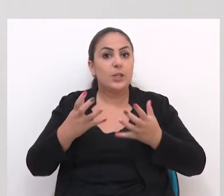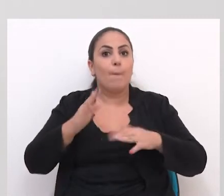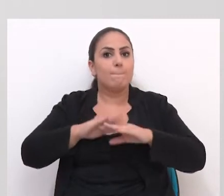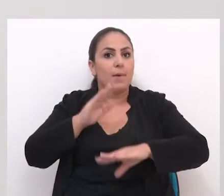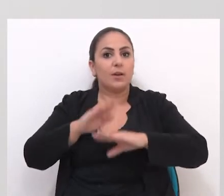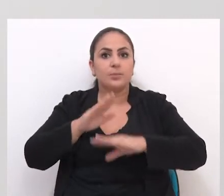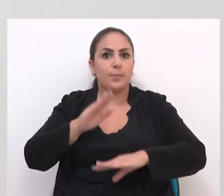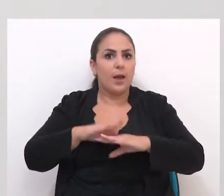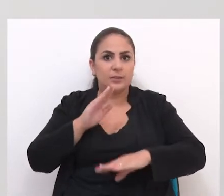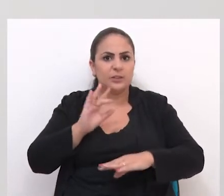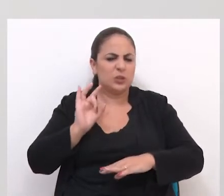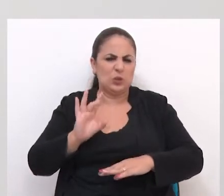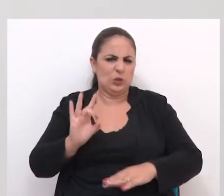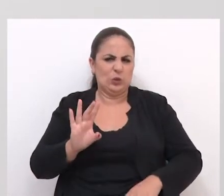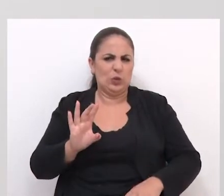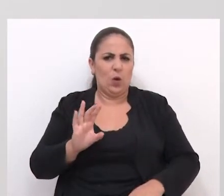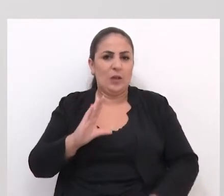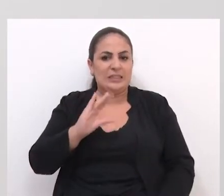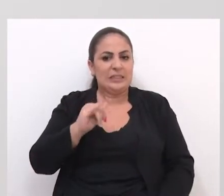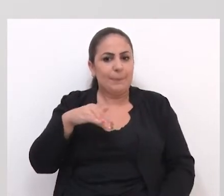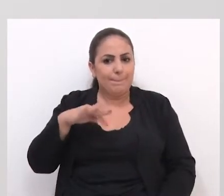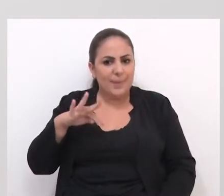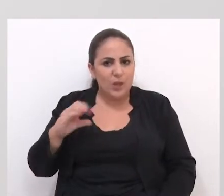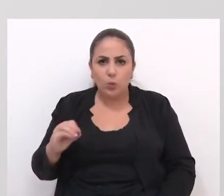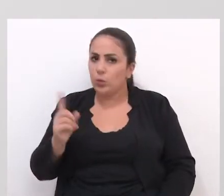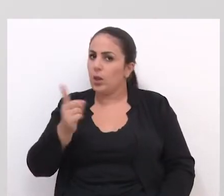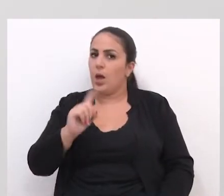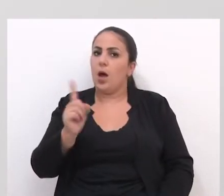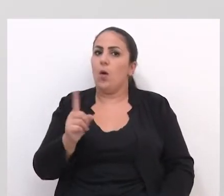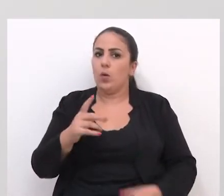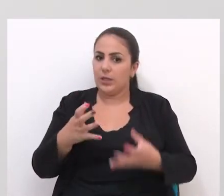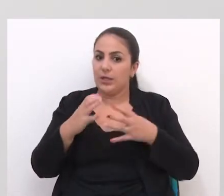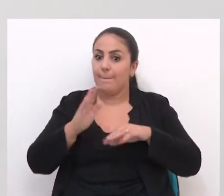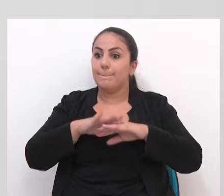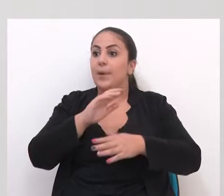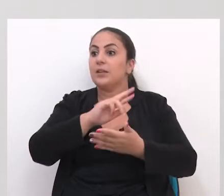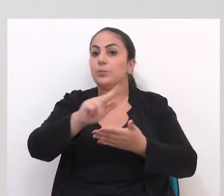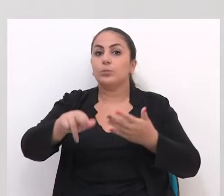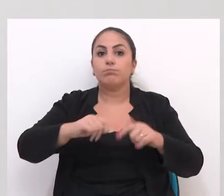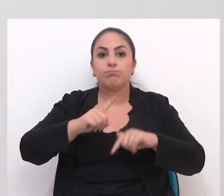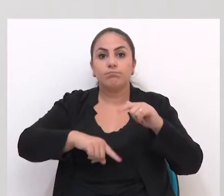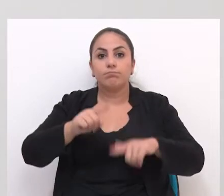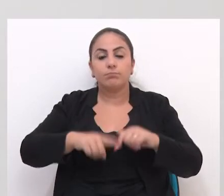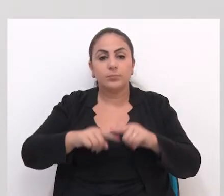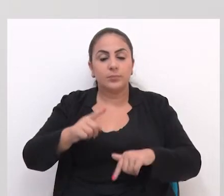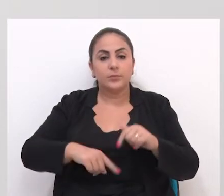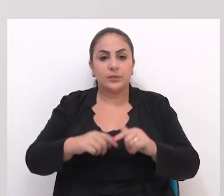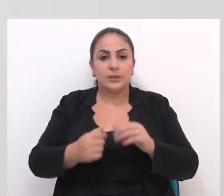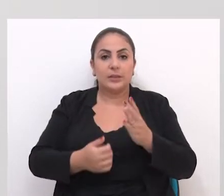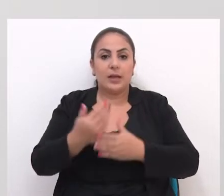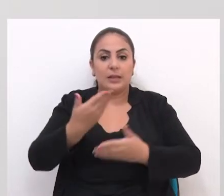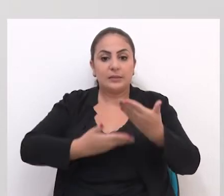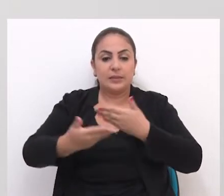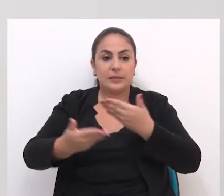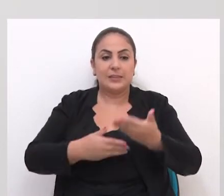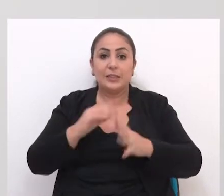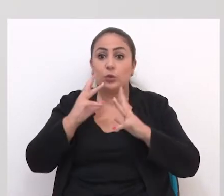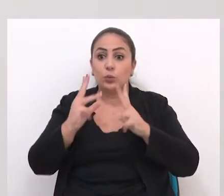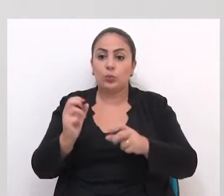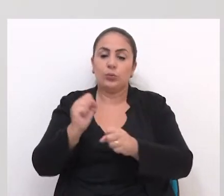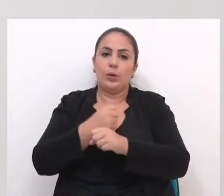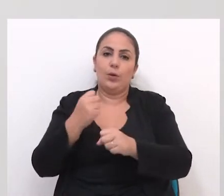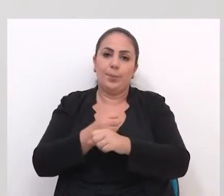satisfeitos com a venda somente de cimento. E passou a exigir que tivéssemos mais mix, mais itens para atender a